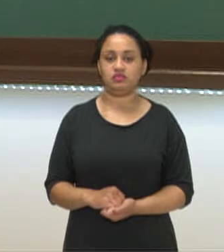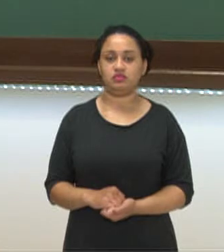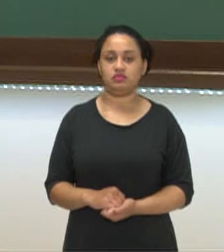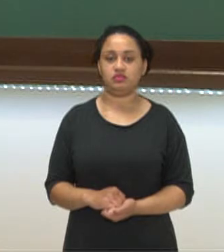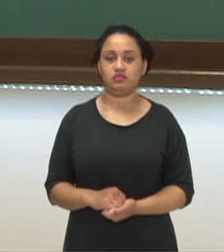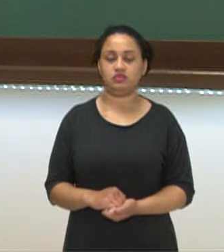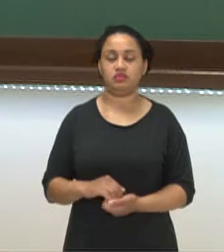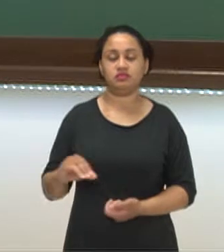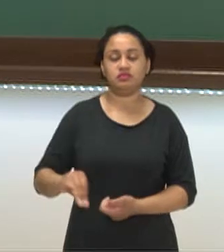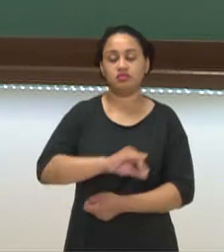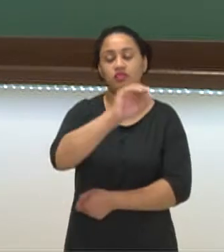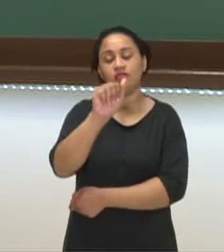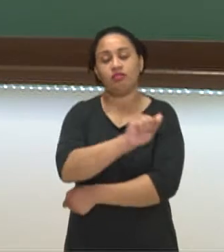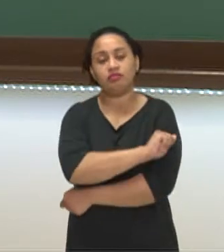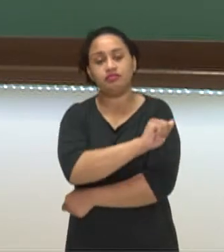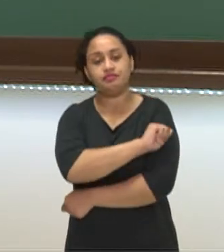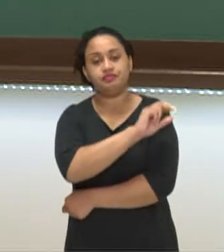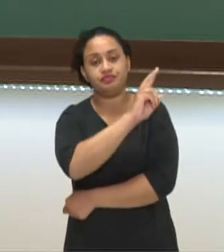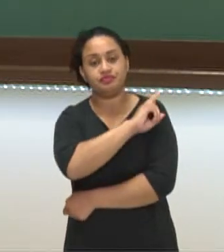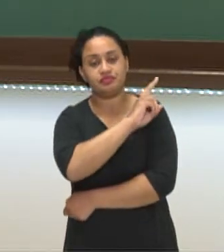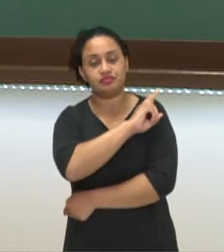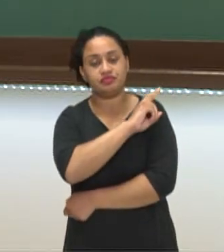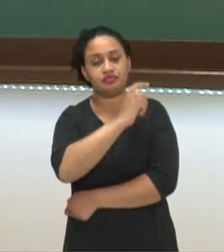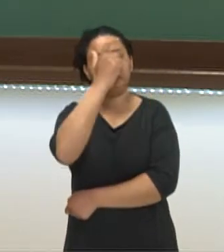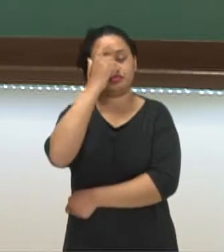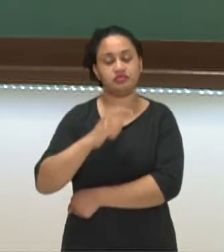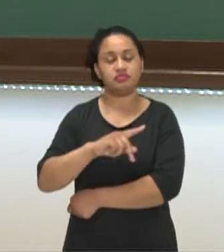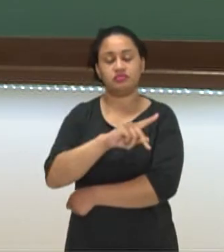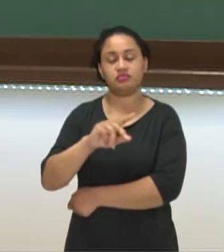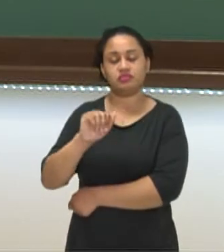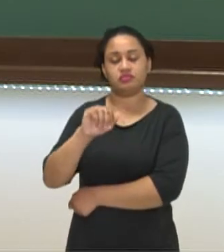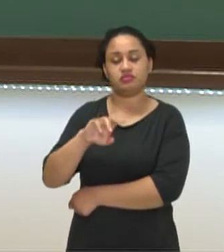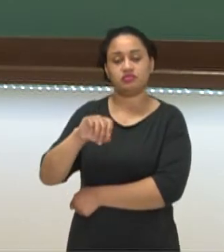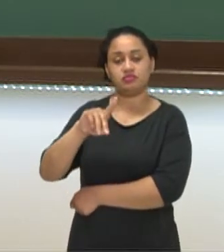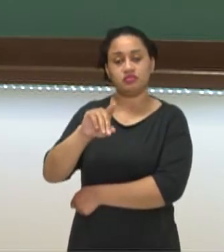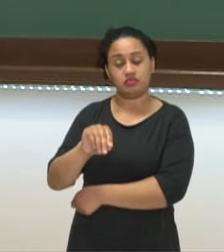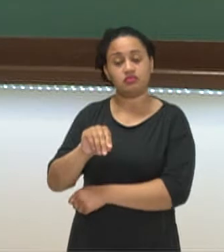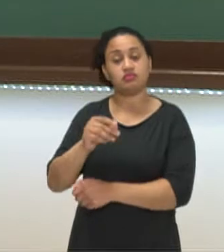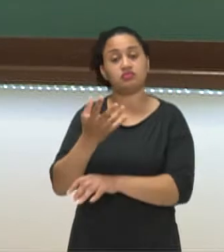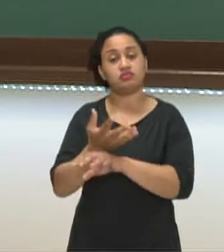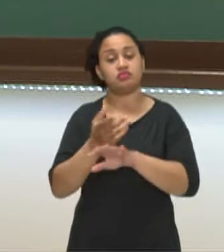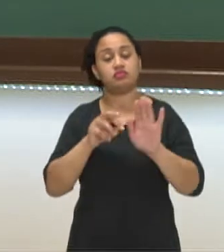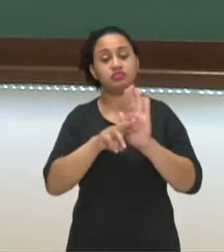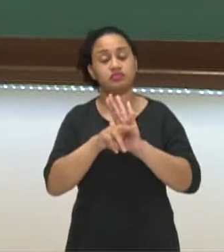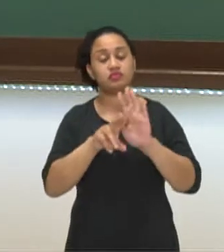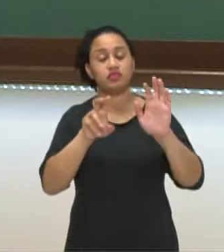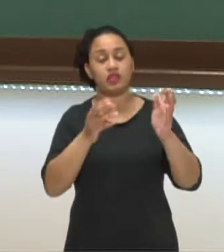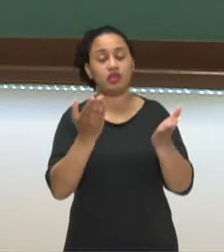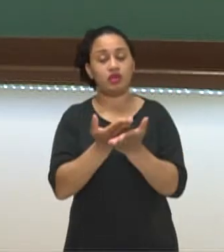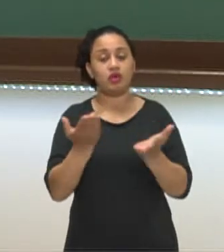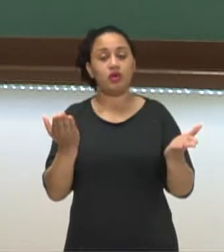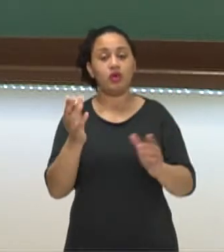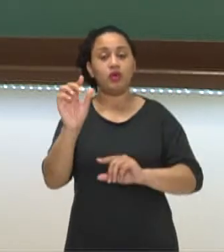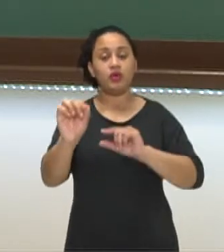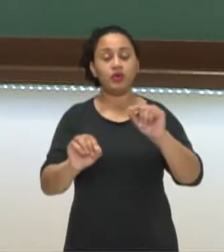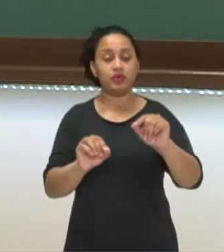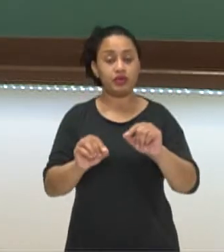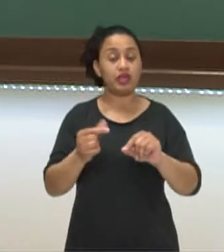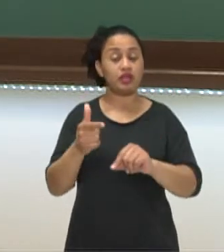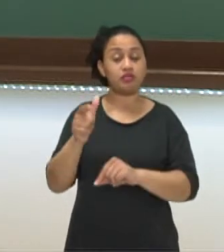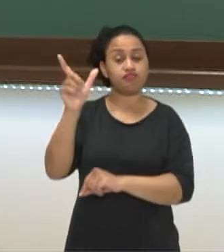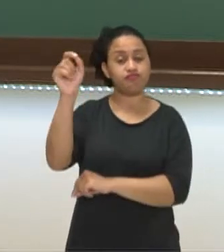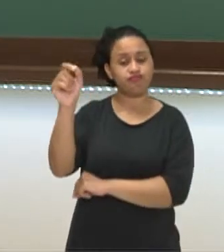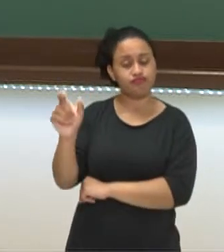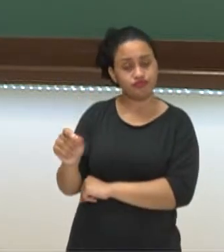Olá, estudantes da segunda série do ensino médio. Sou a professora Amanda Gonçalves, de Biologia, e o tema da nossa aula é